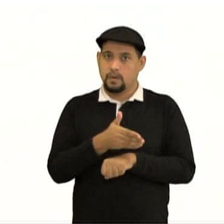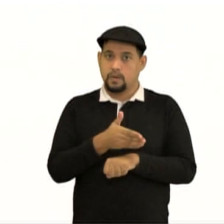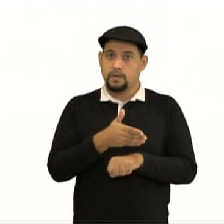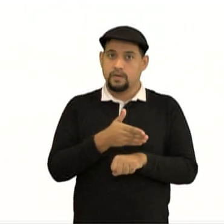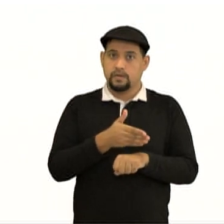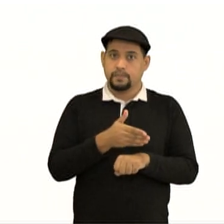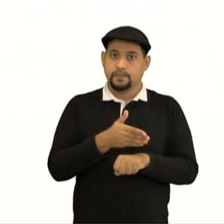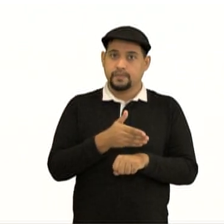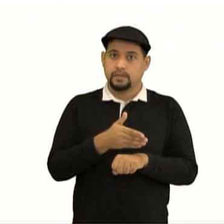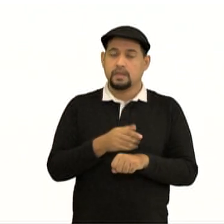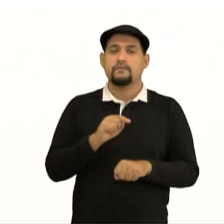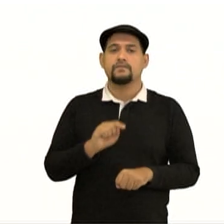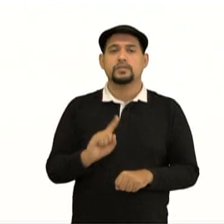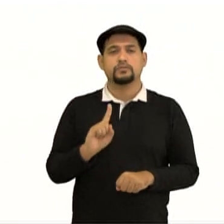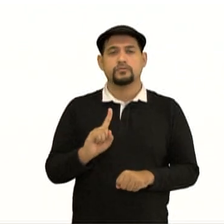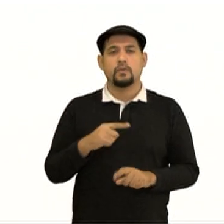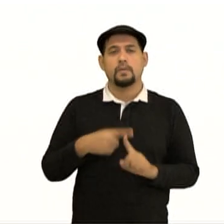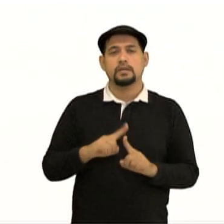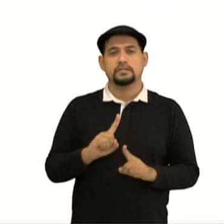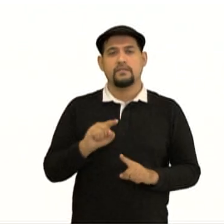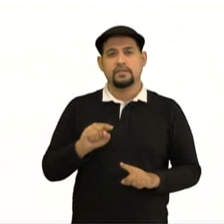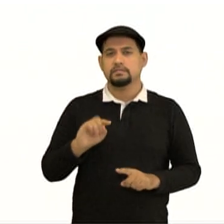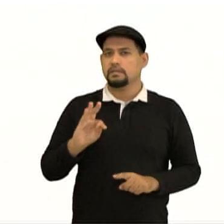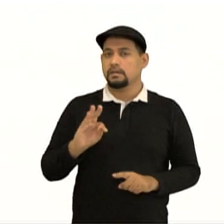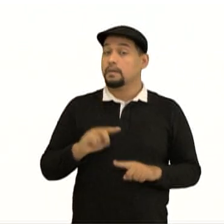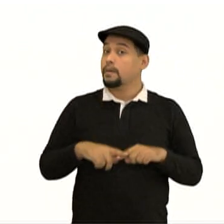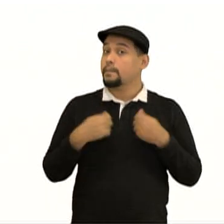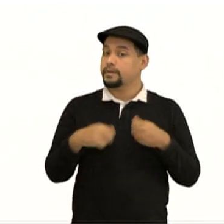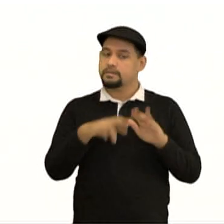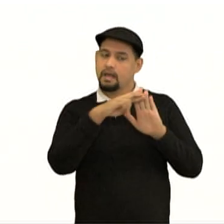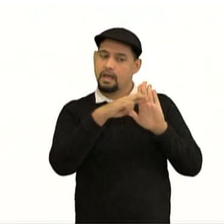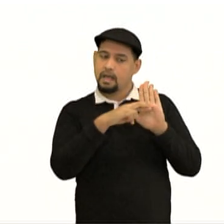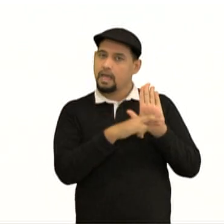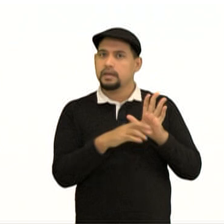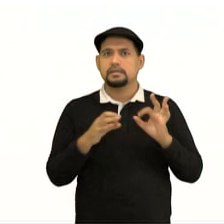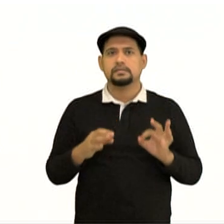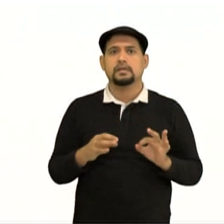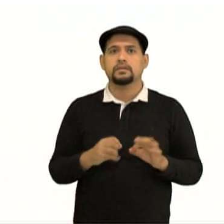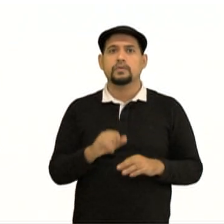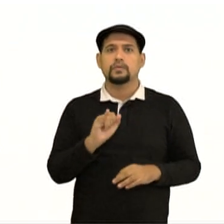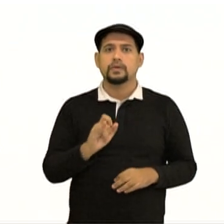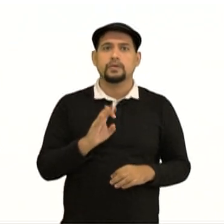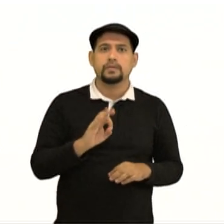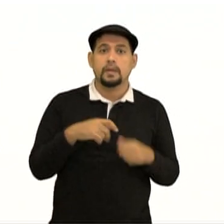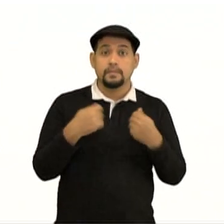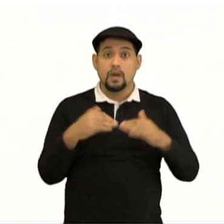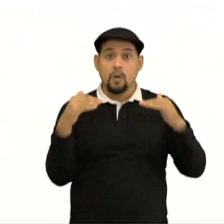1 mais o I vezes o T. Mas vale aquela regra também, né? O I e o T tem que